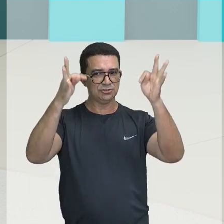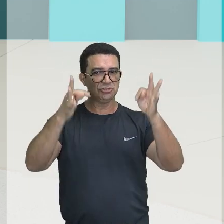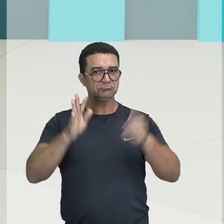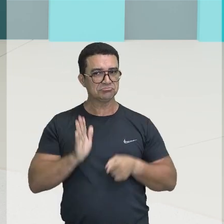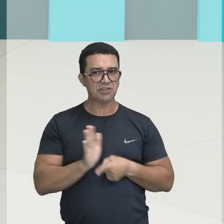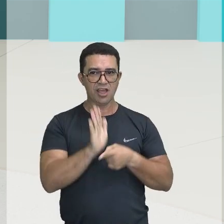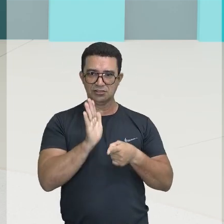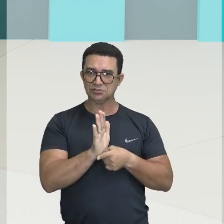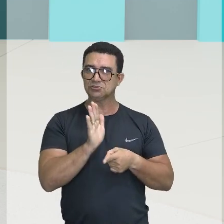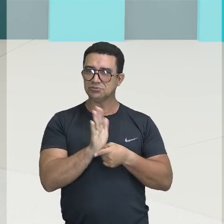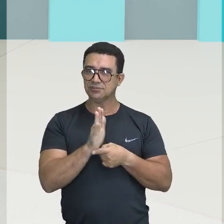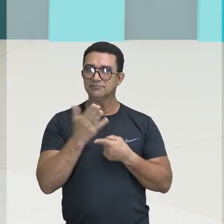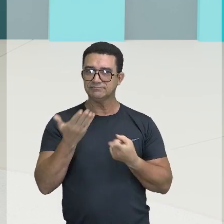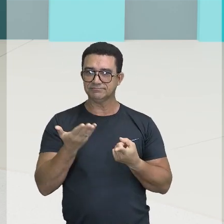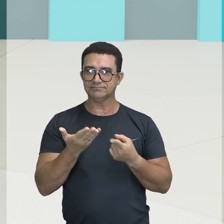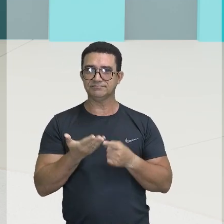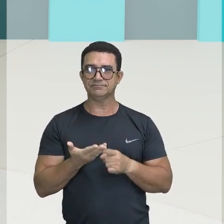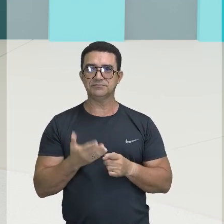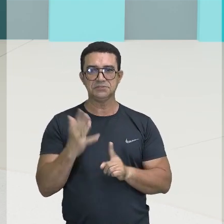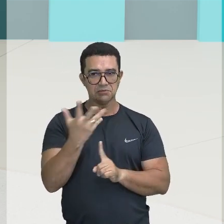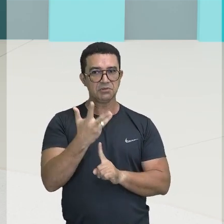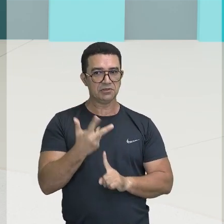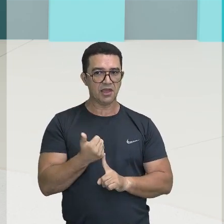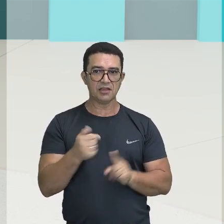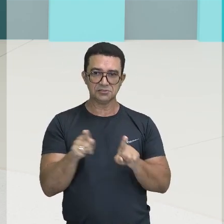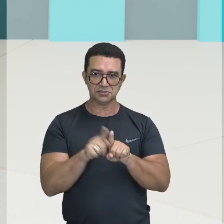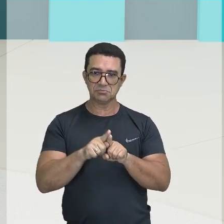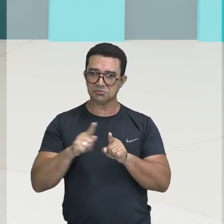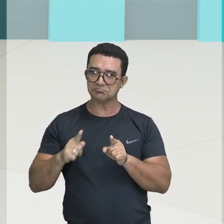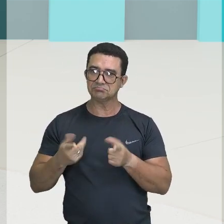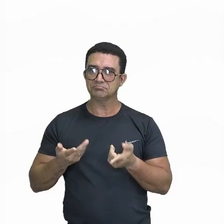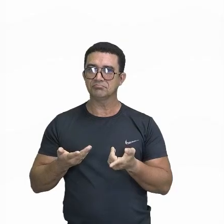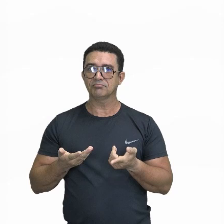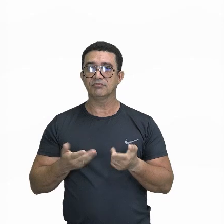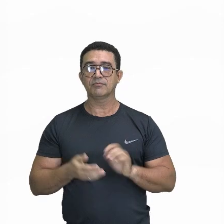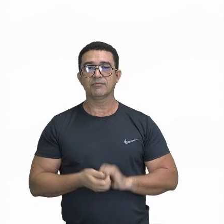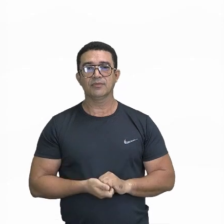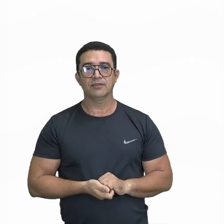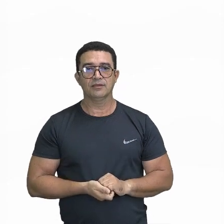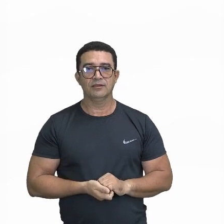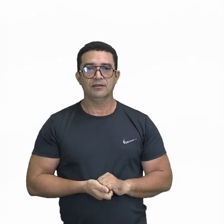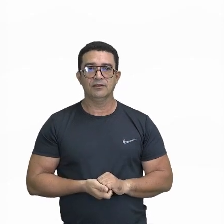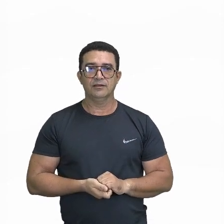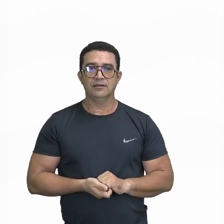favor, não é isso? E também da arte. Então, a arte